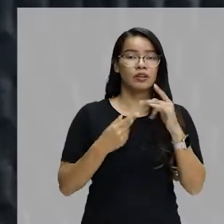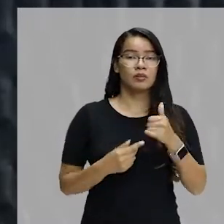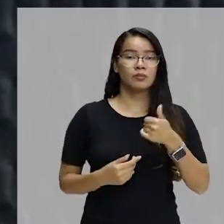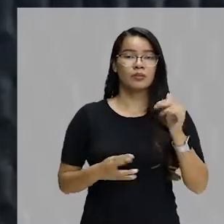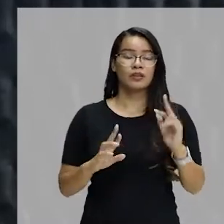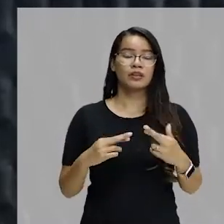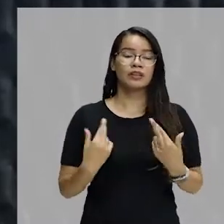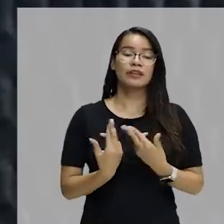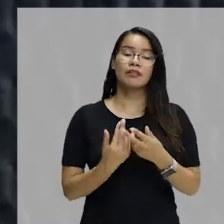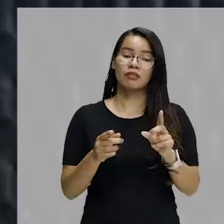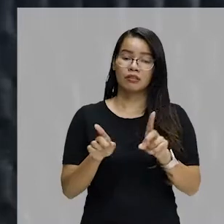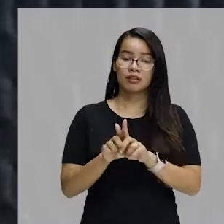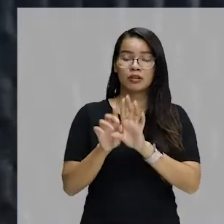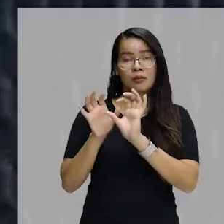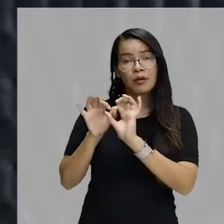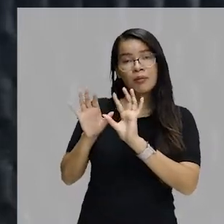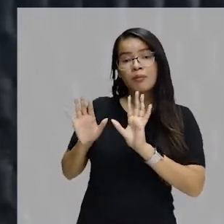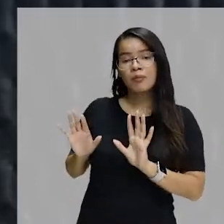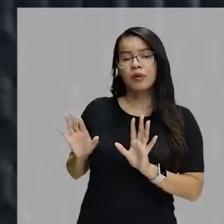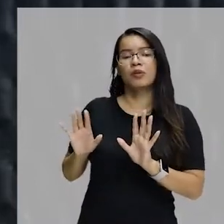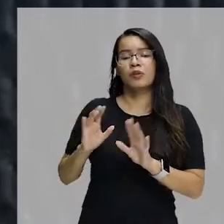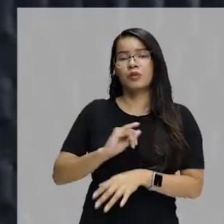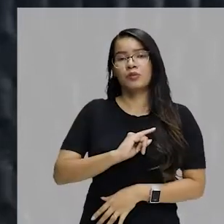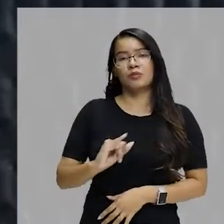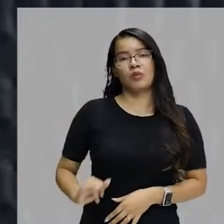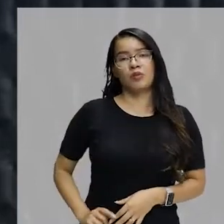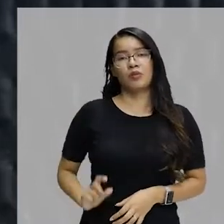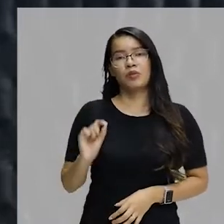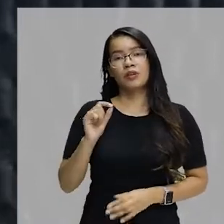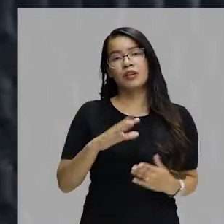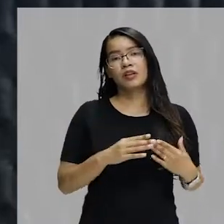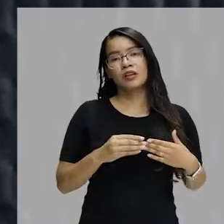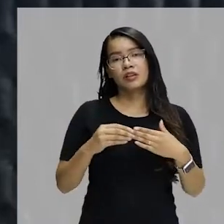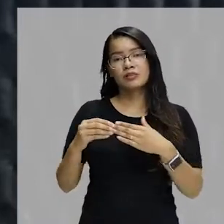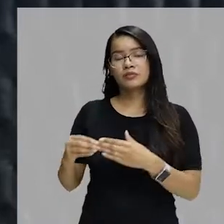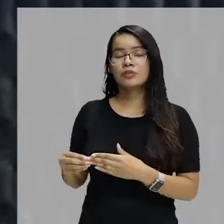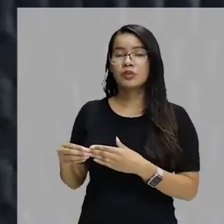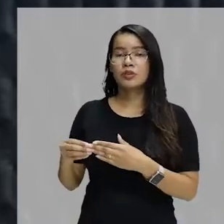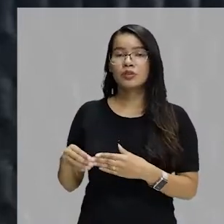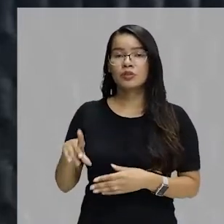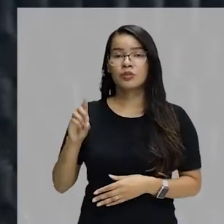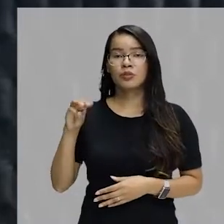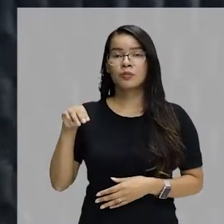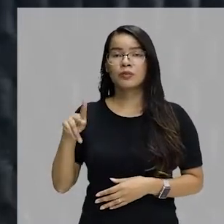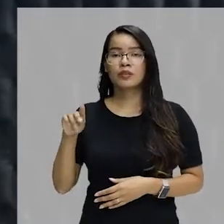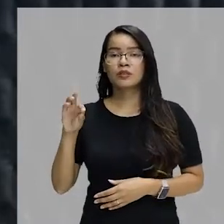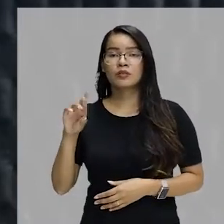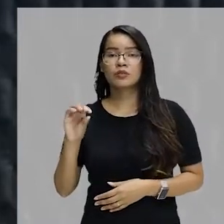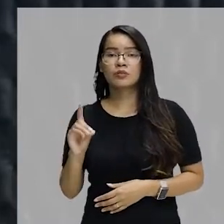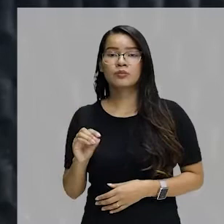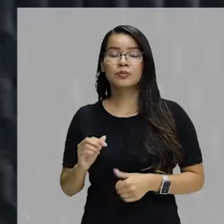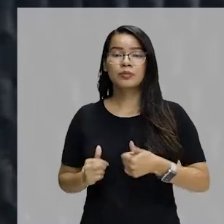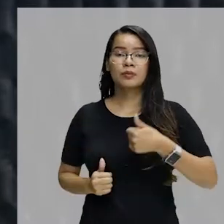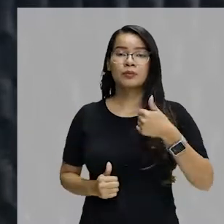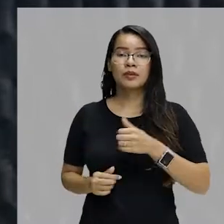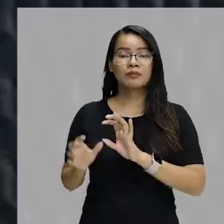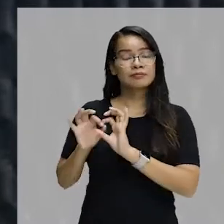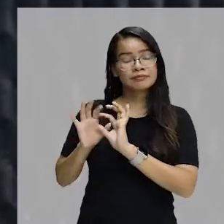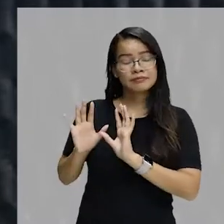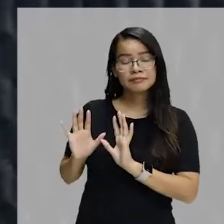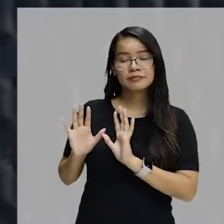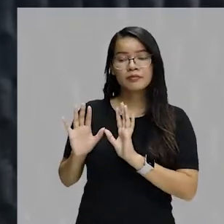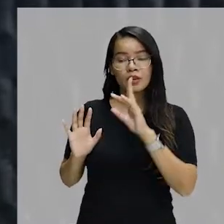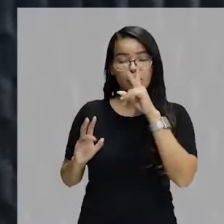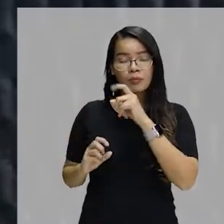lógico, a abdicação do imperador, o que teria provocado, levado o Dom Pedro I a abdicar o poder, voltar para